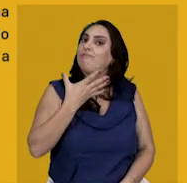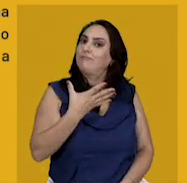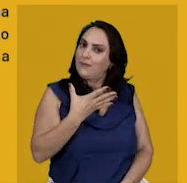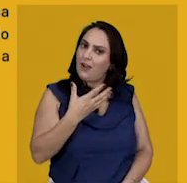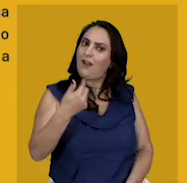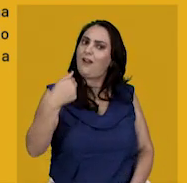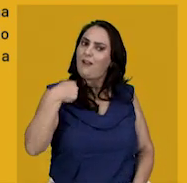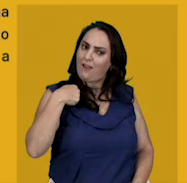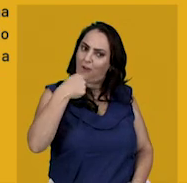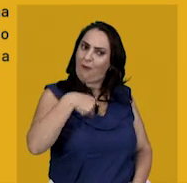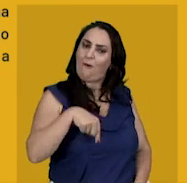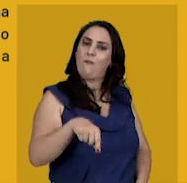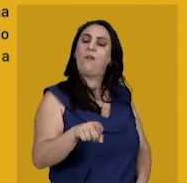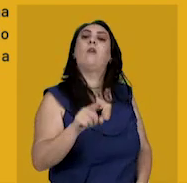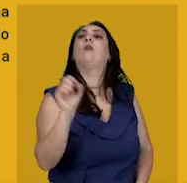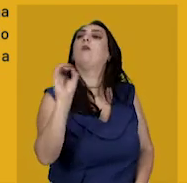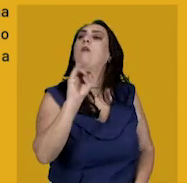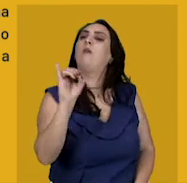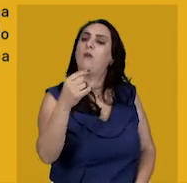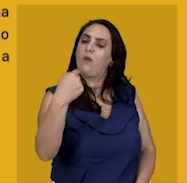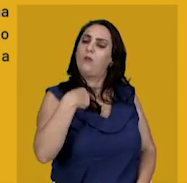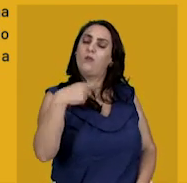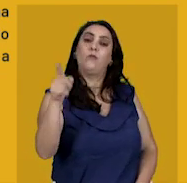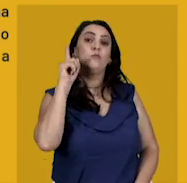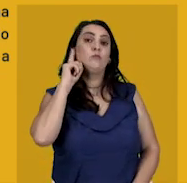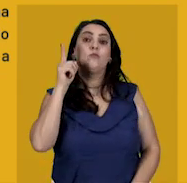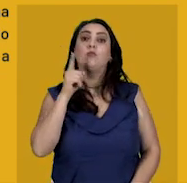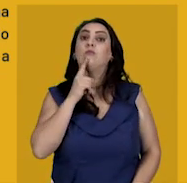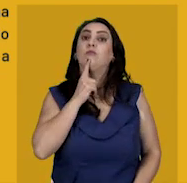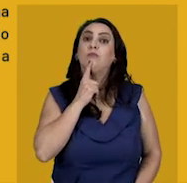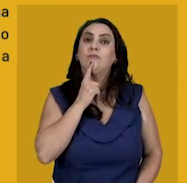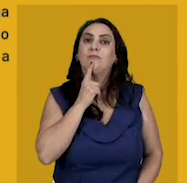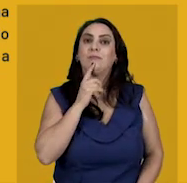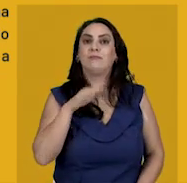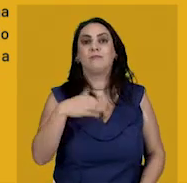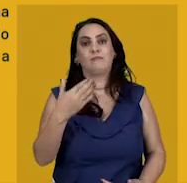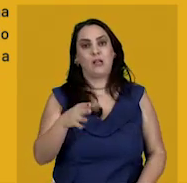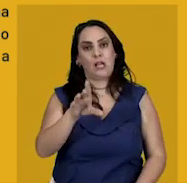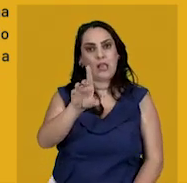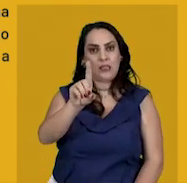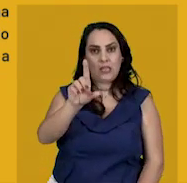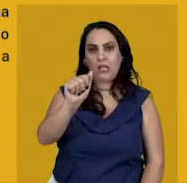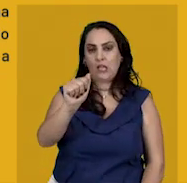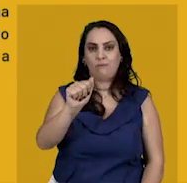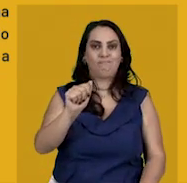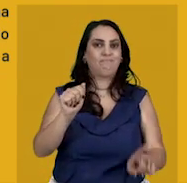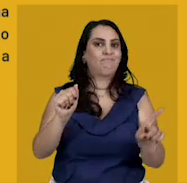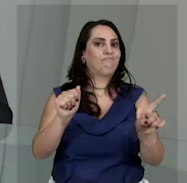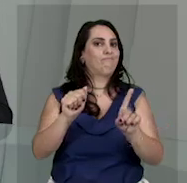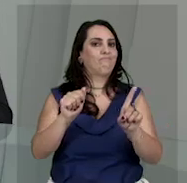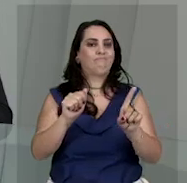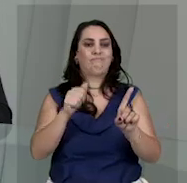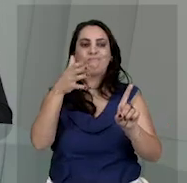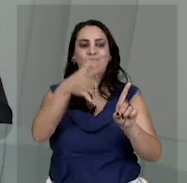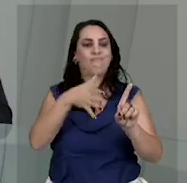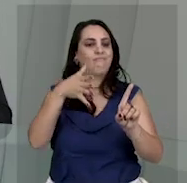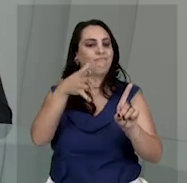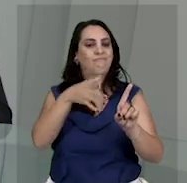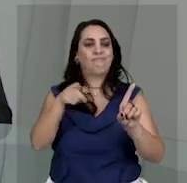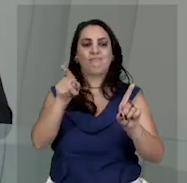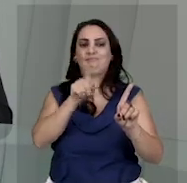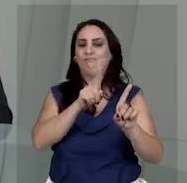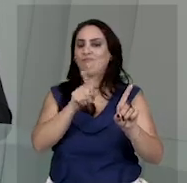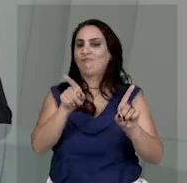A pessoa deficiente auditiva, ela geralmente não utiliza a língua de sinais. A grande maioria dos deficientes